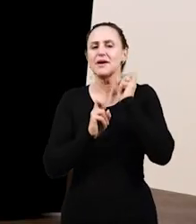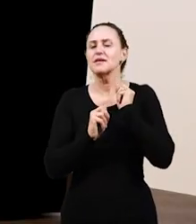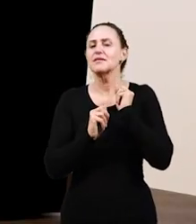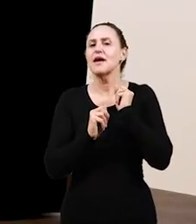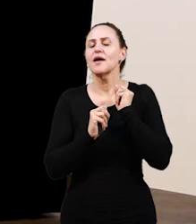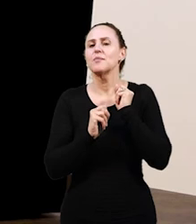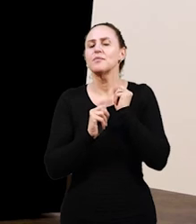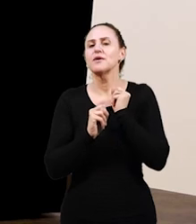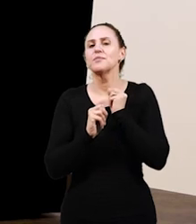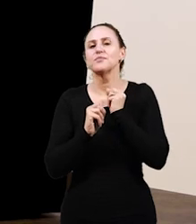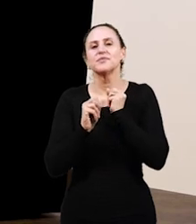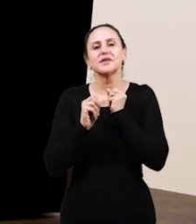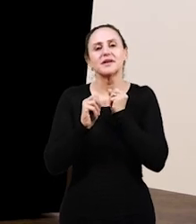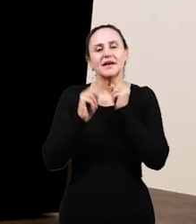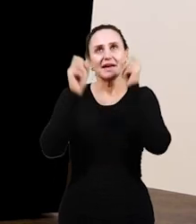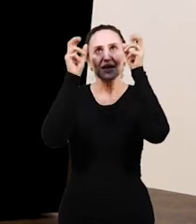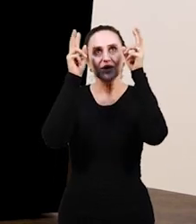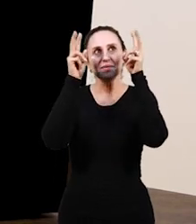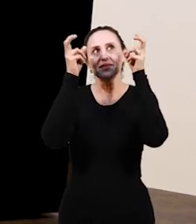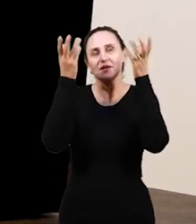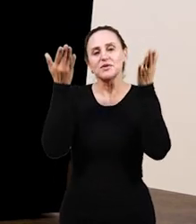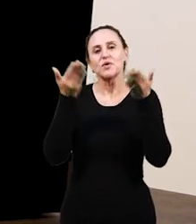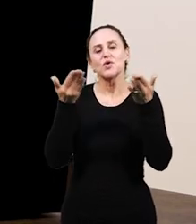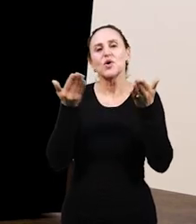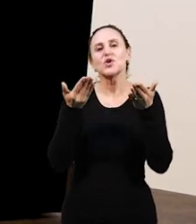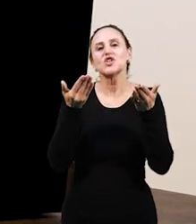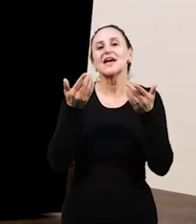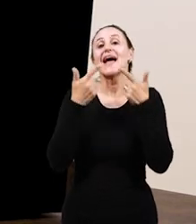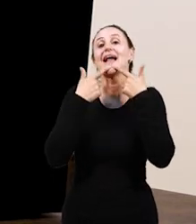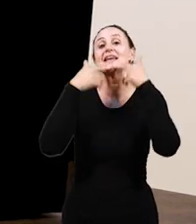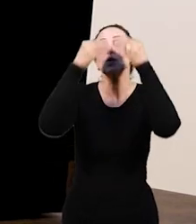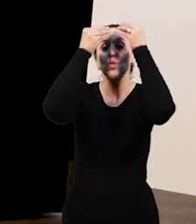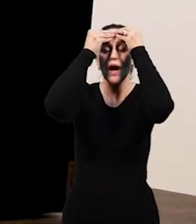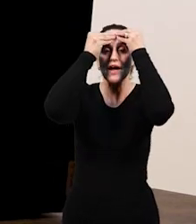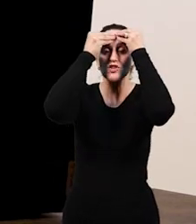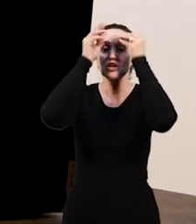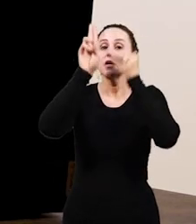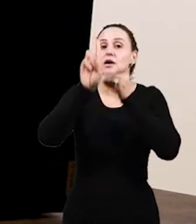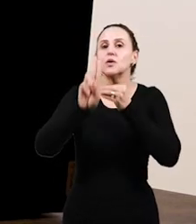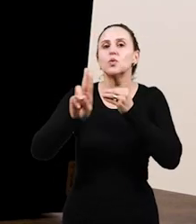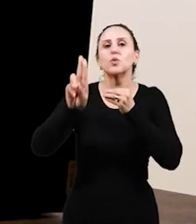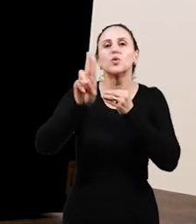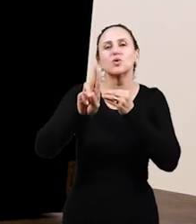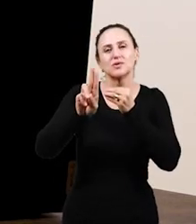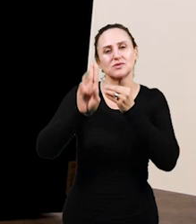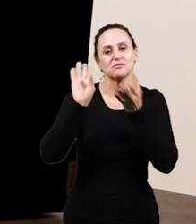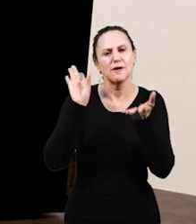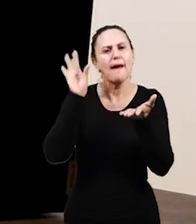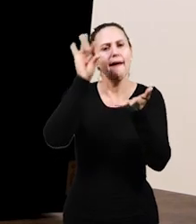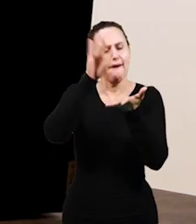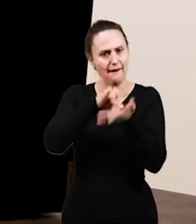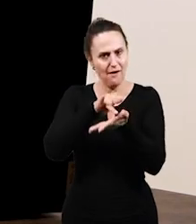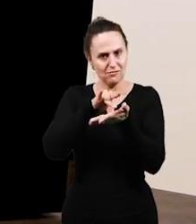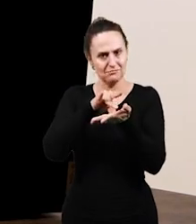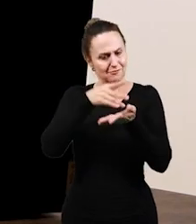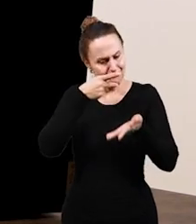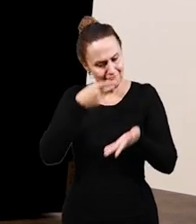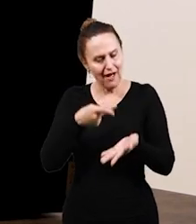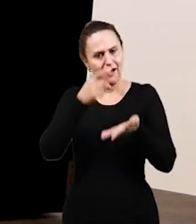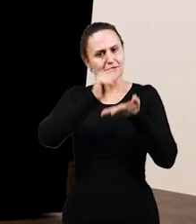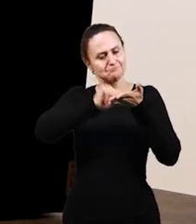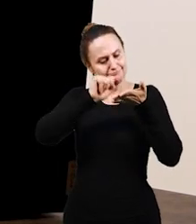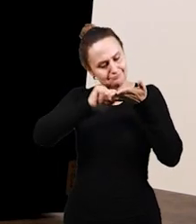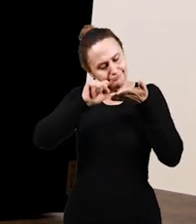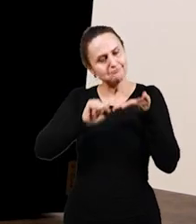aqui do funcionalismo é a linguagem em uso né é isso da linguagem situações reais de fala ou escrita